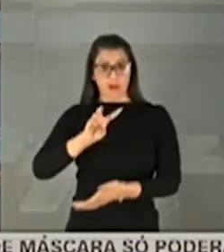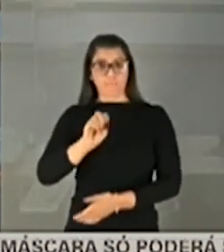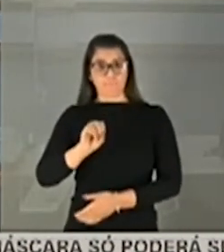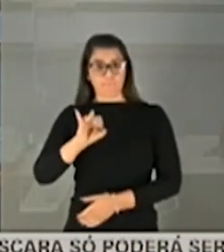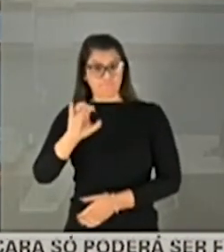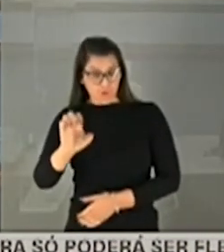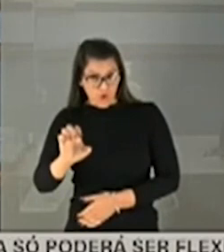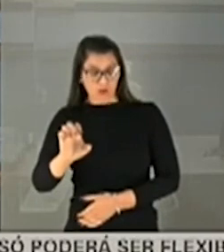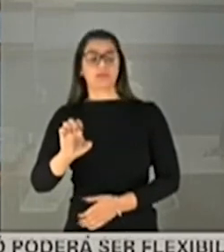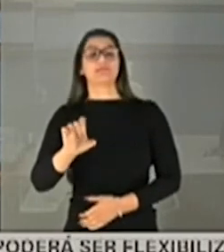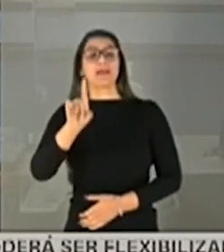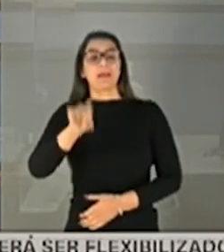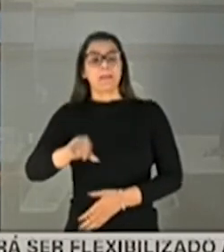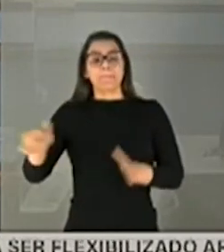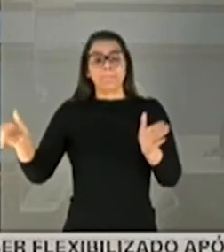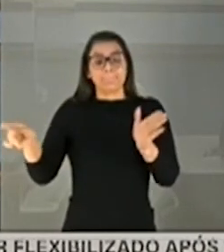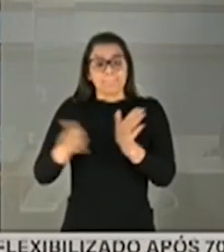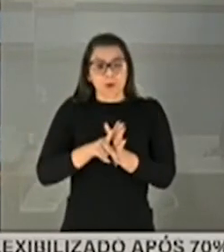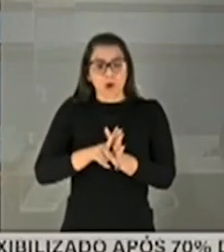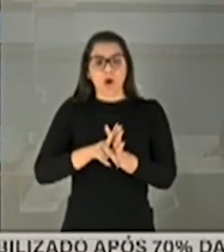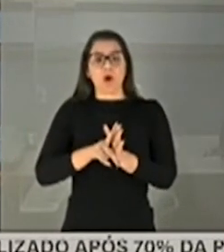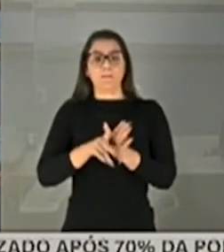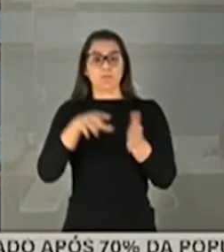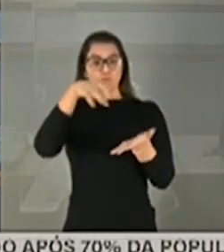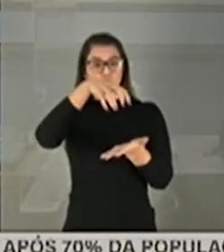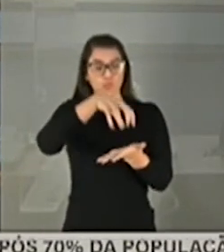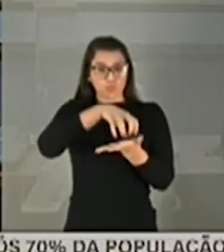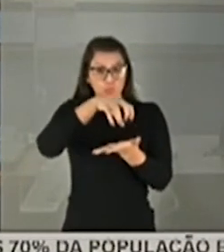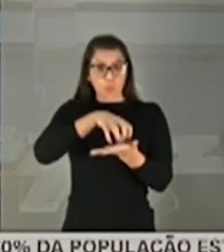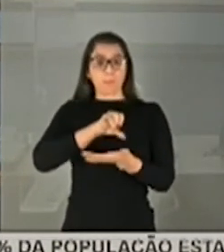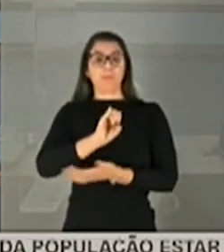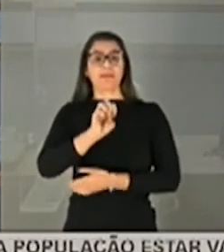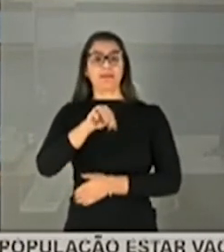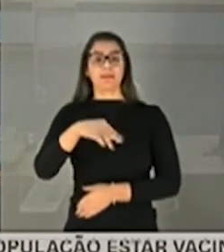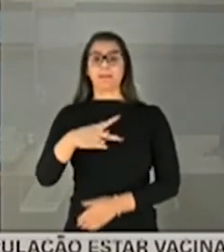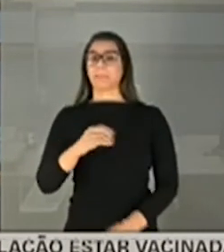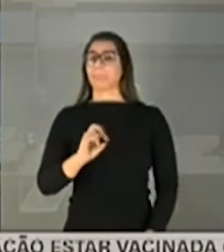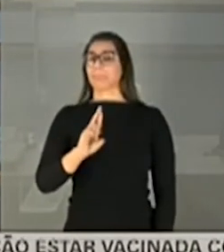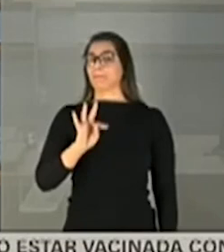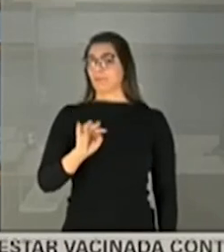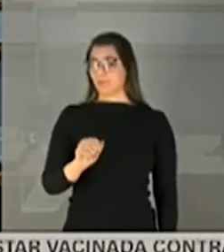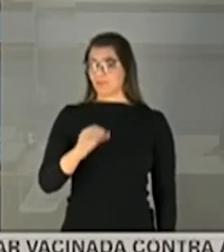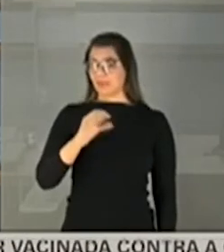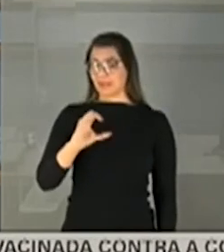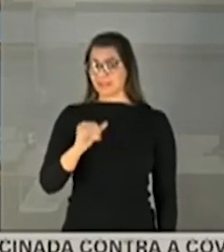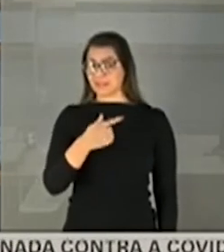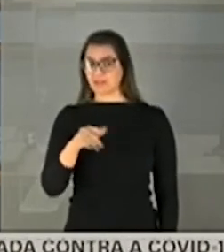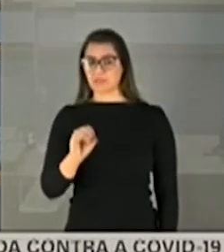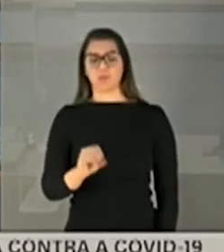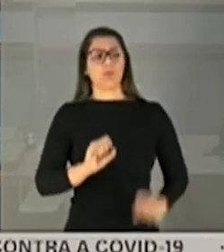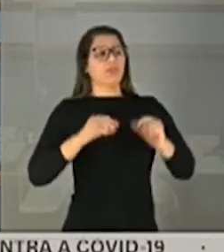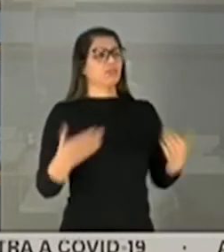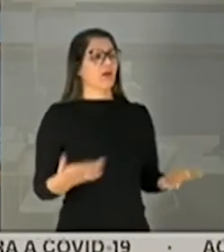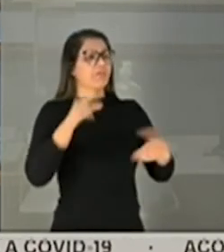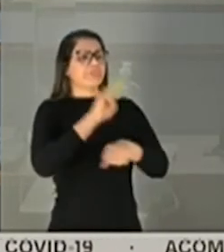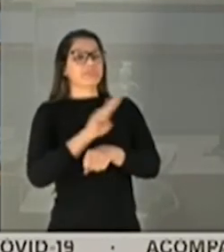de competência exclusiva da divisão de importação. Por isso que há esse e-mail... E o que é que cabe ao fiscal do